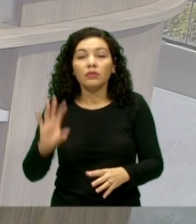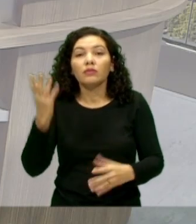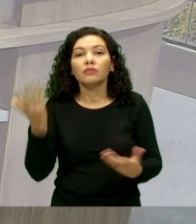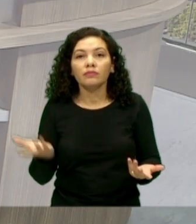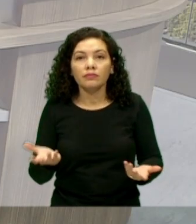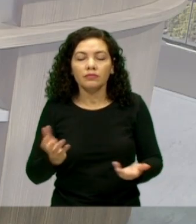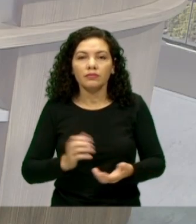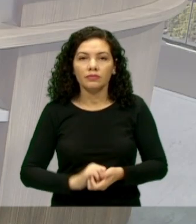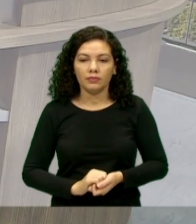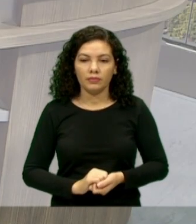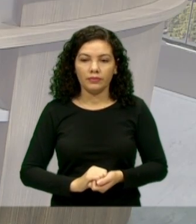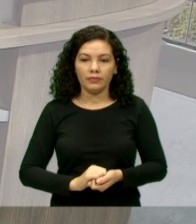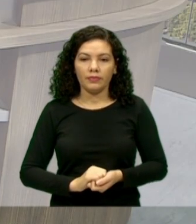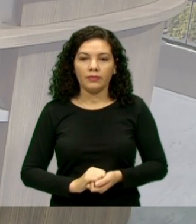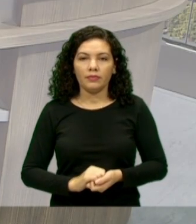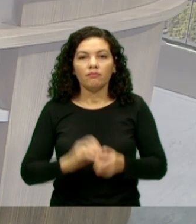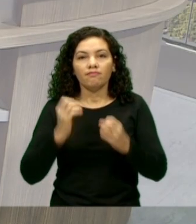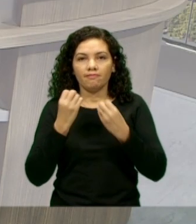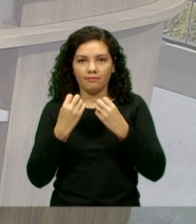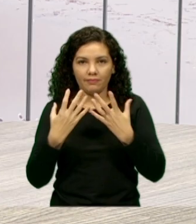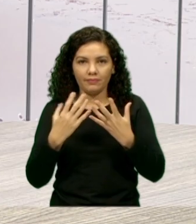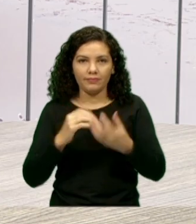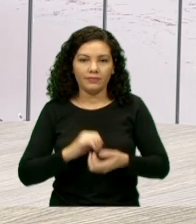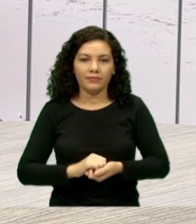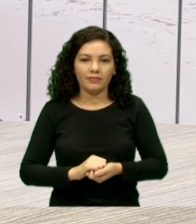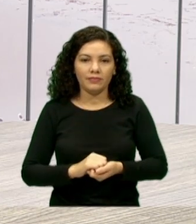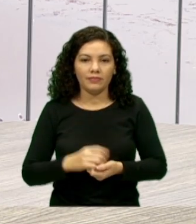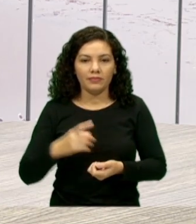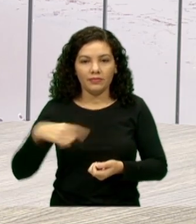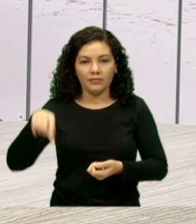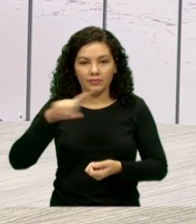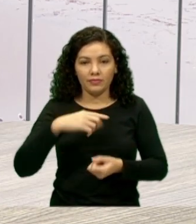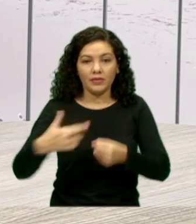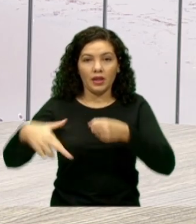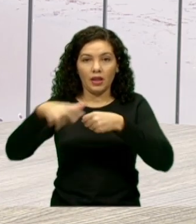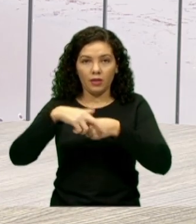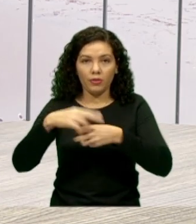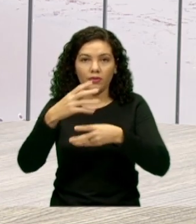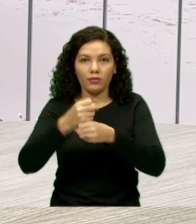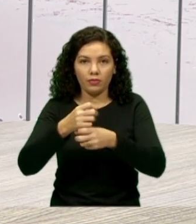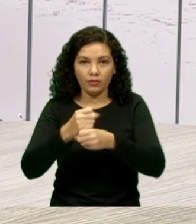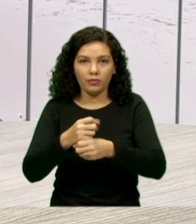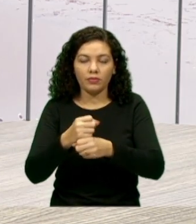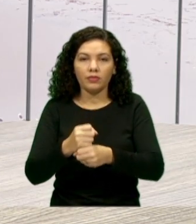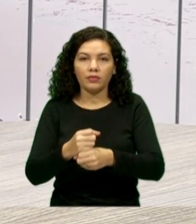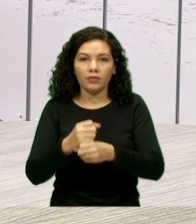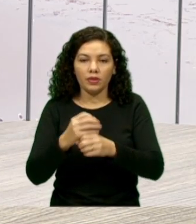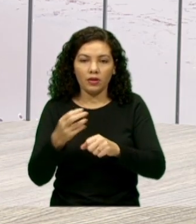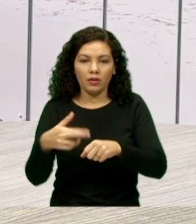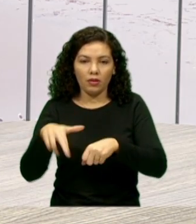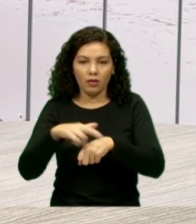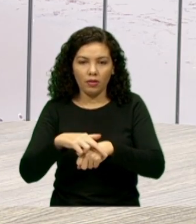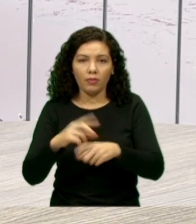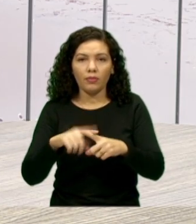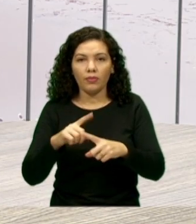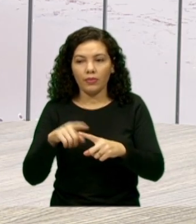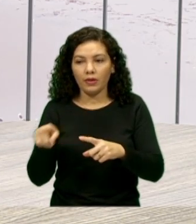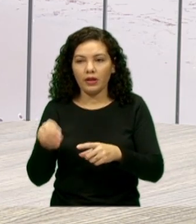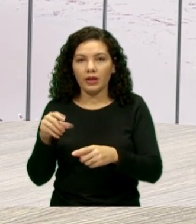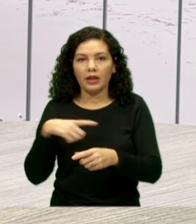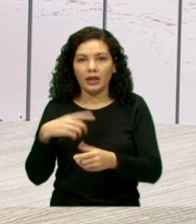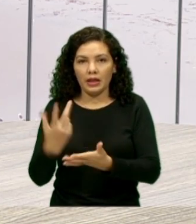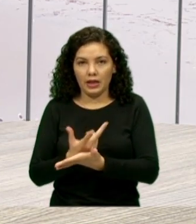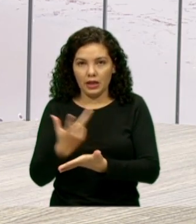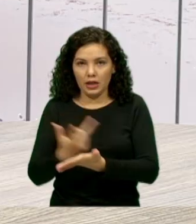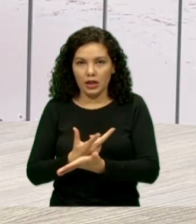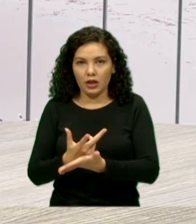acontece? Bom, nós reprovamos as contas efetivamente por erros